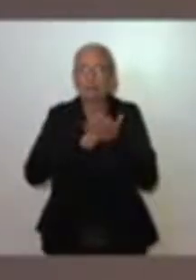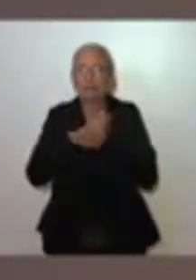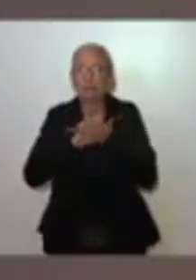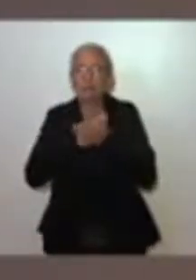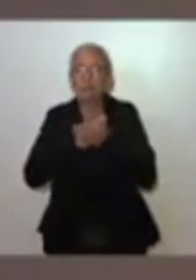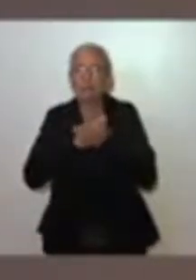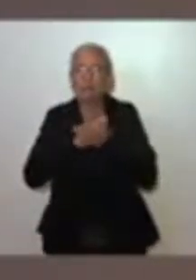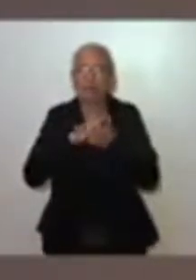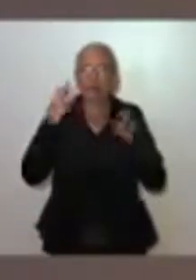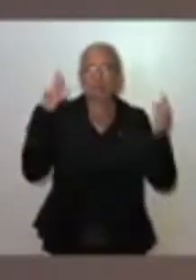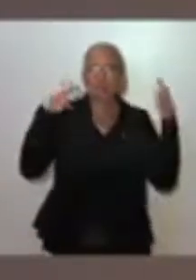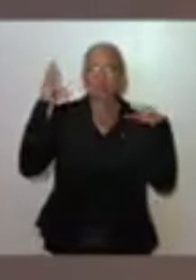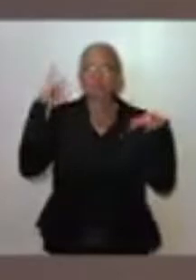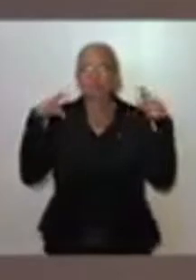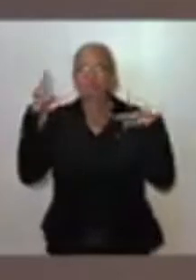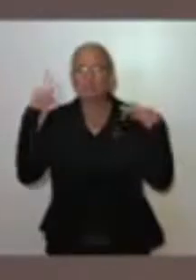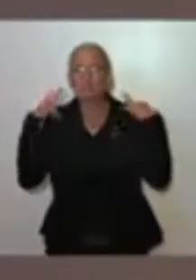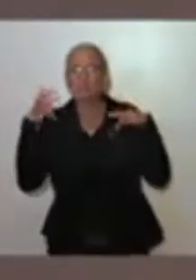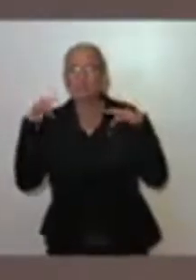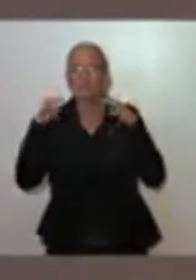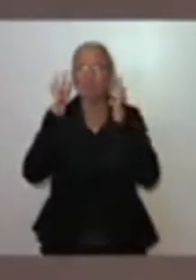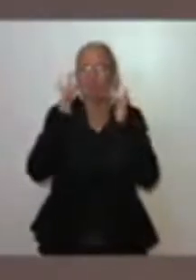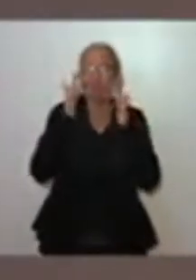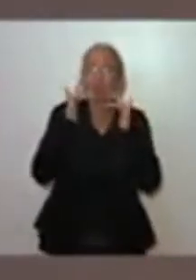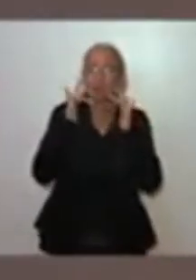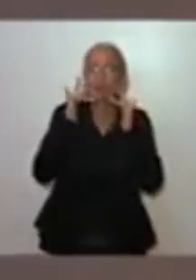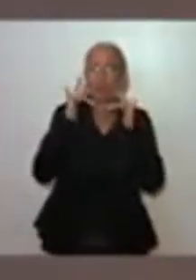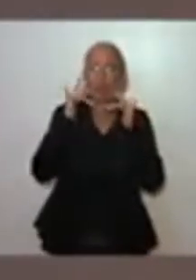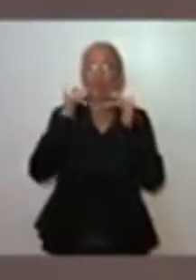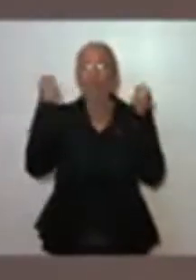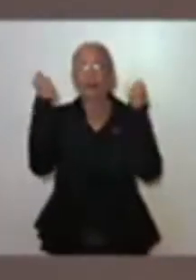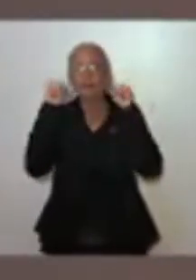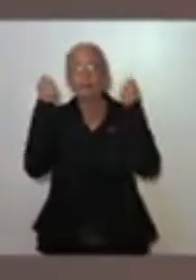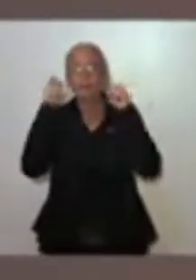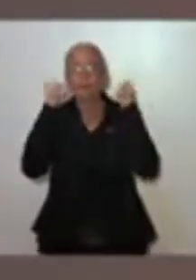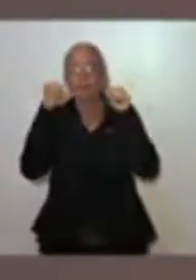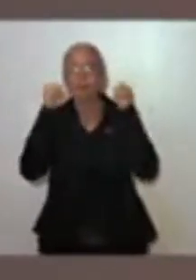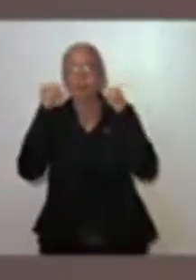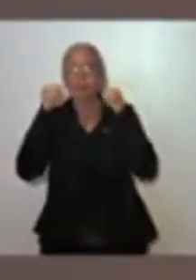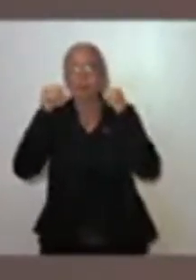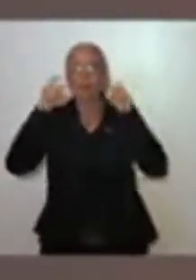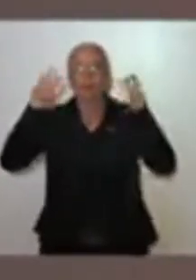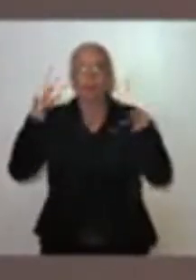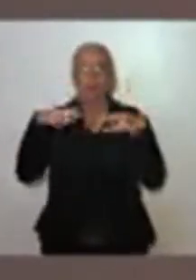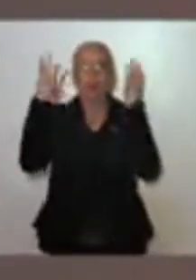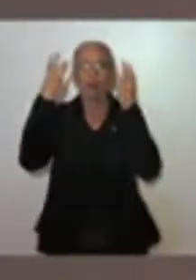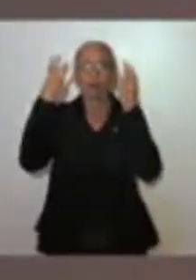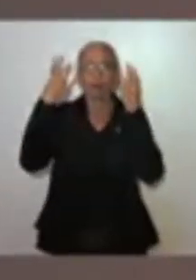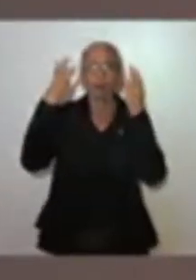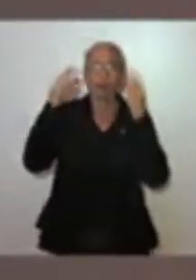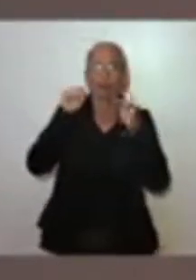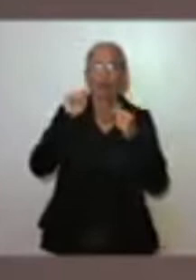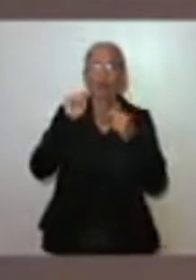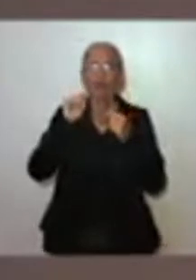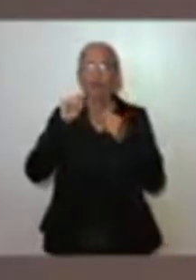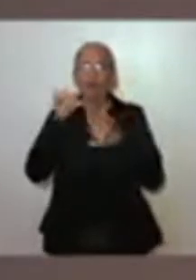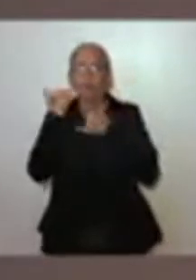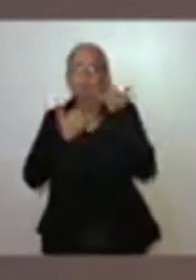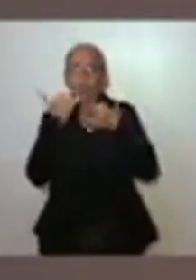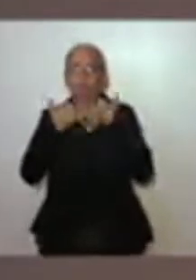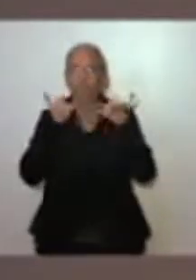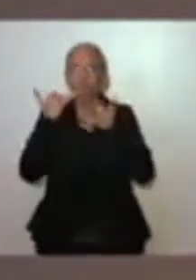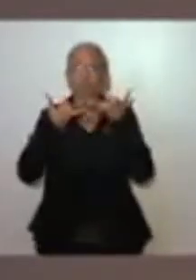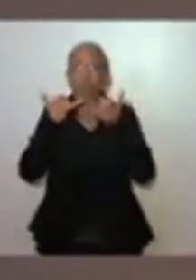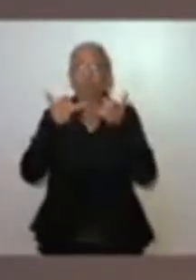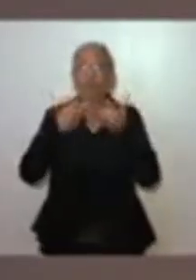se divertir namorar praticar esporte EA shows de música jogar jogos